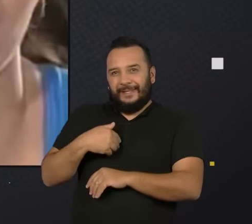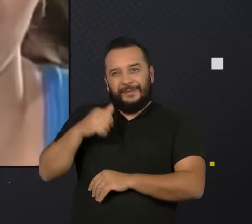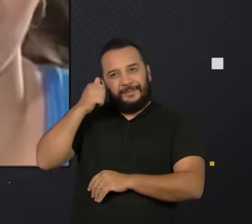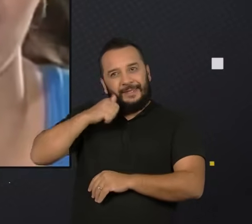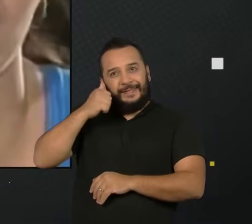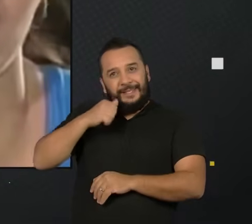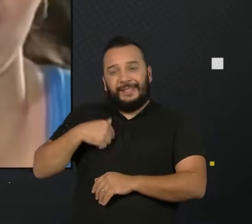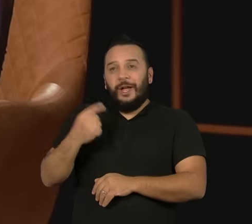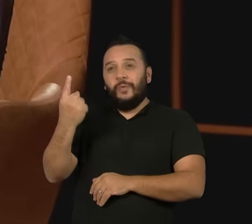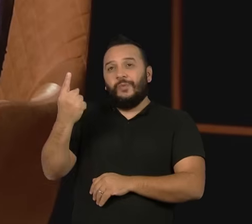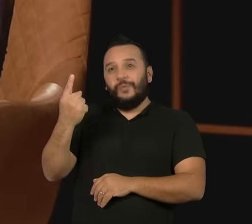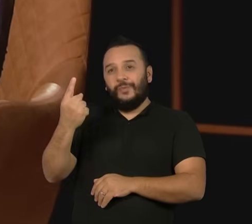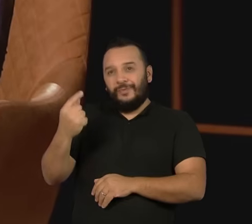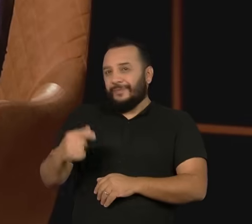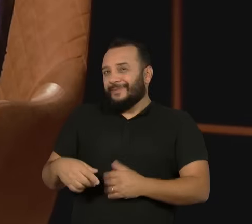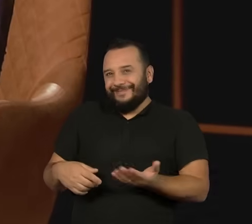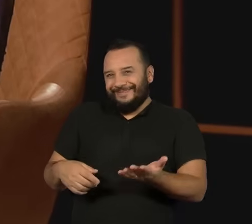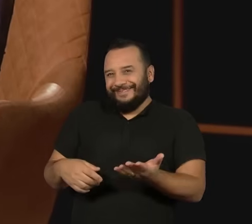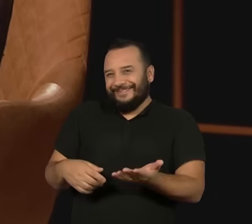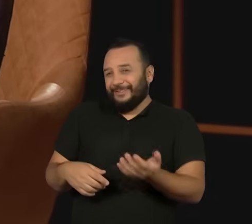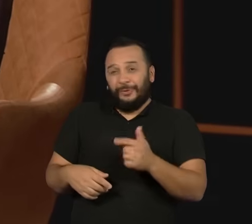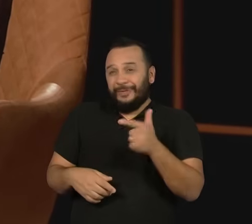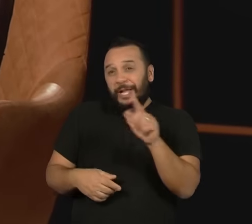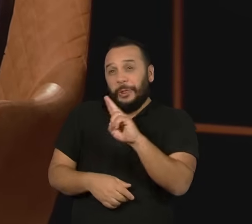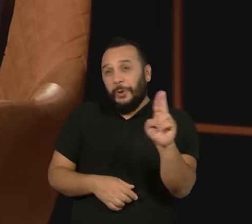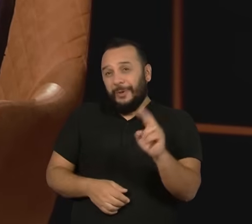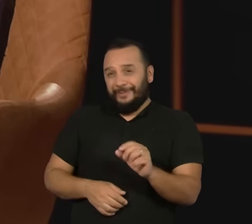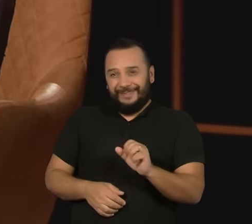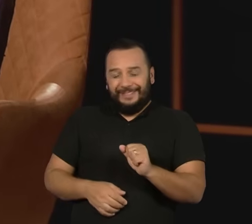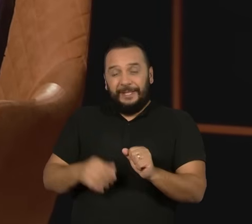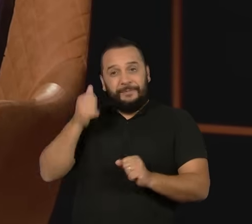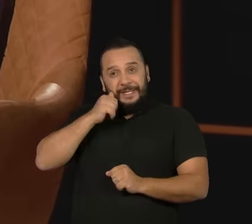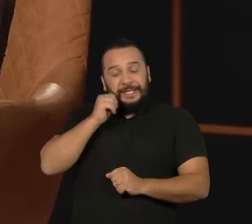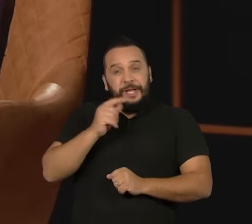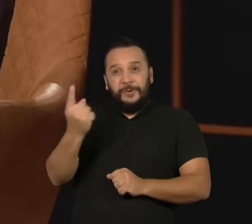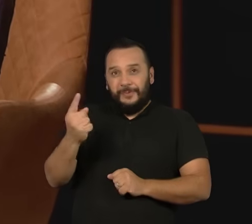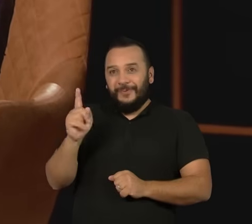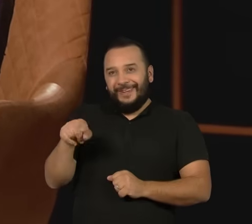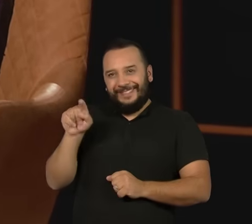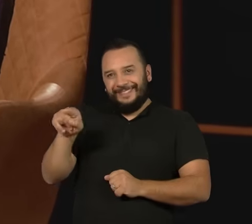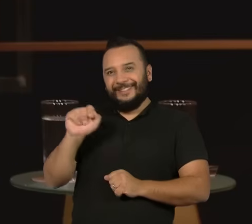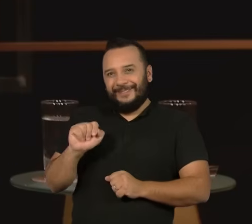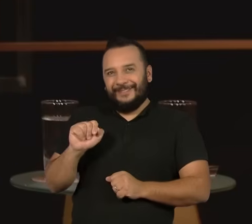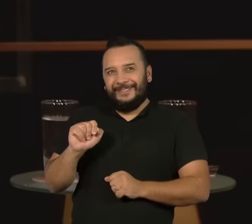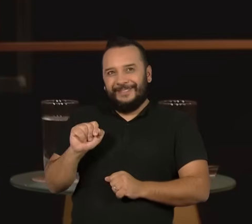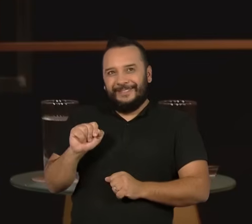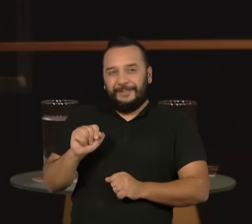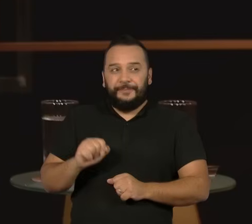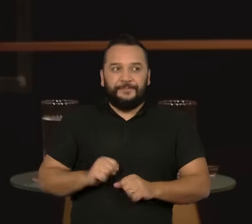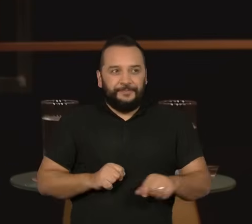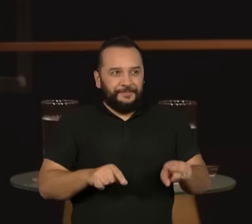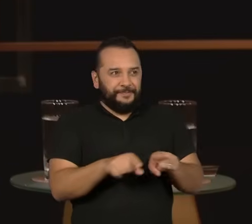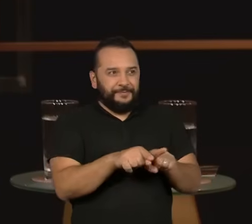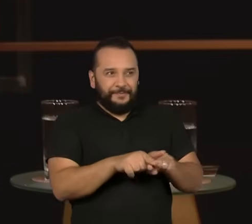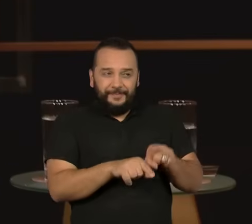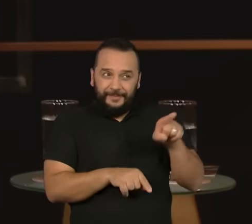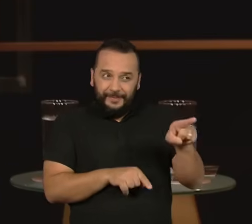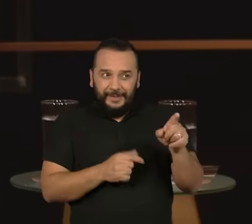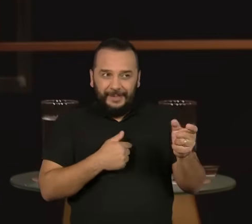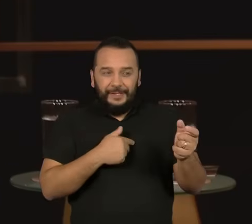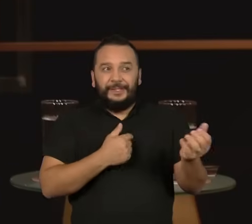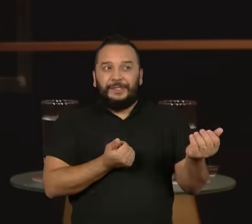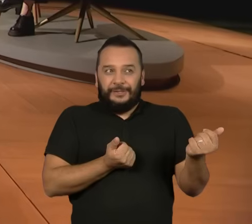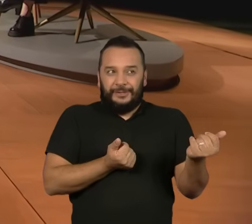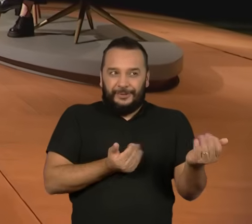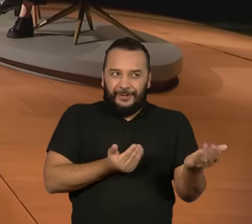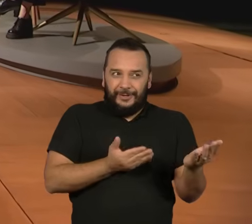não tem nem nome, mas tem fala. Então era isso, mais ou menos. Aí, em algum momento ali da sua juventude, você estava